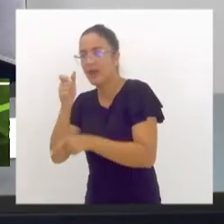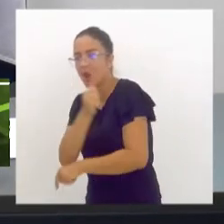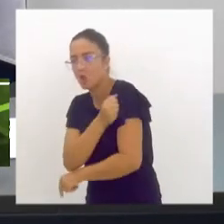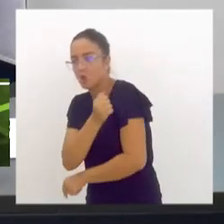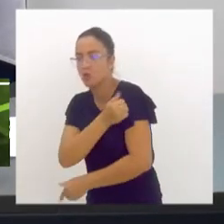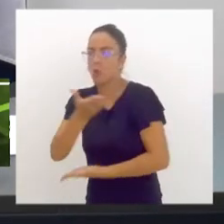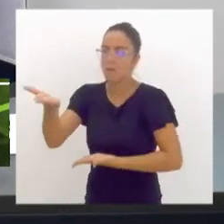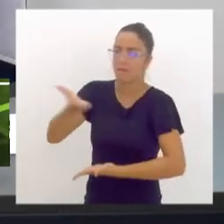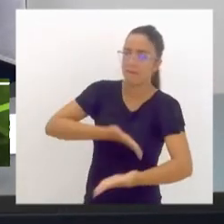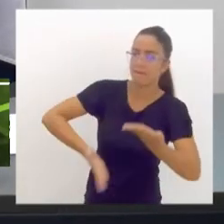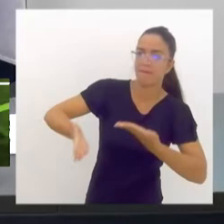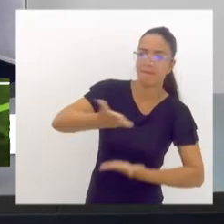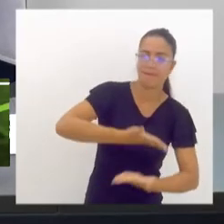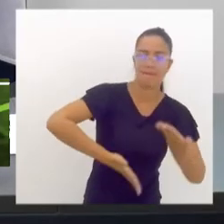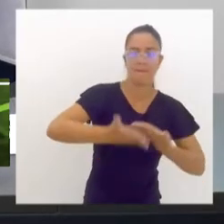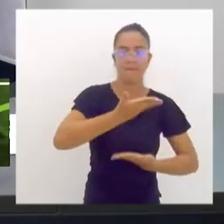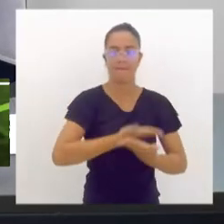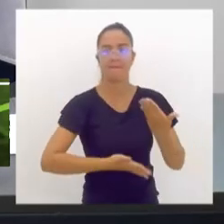nossa